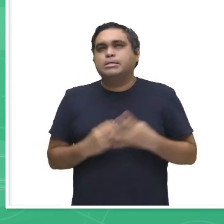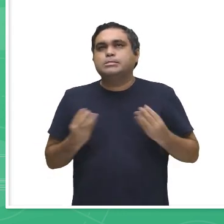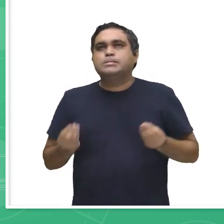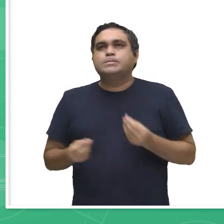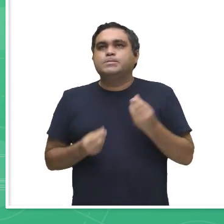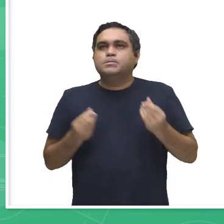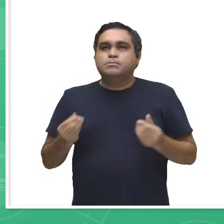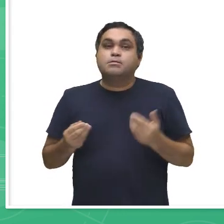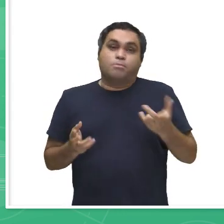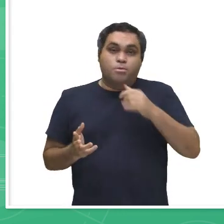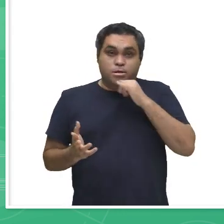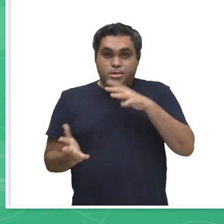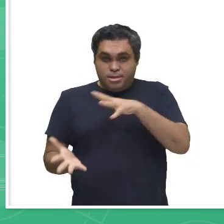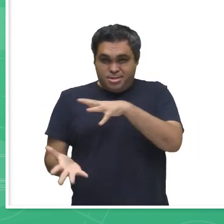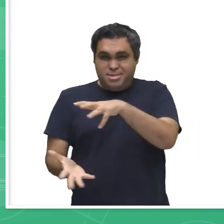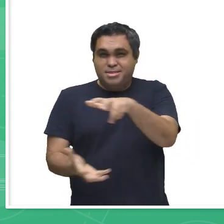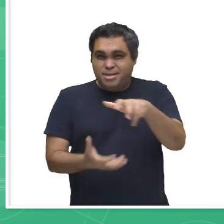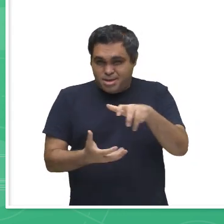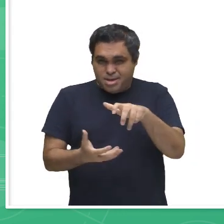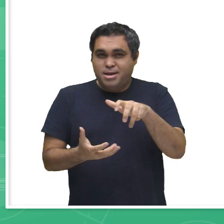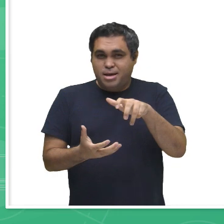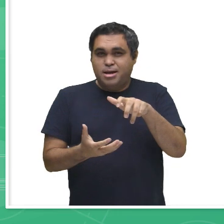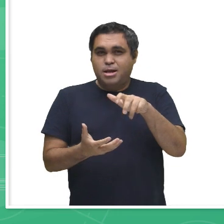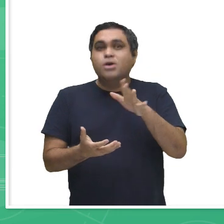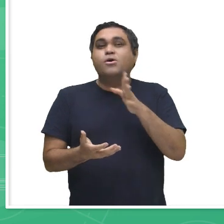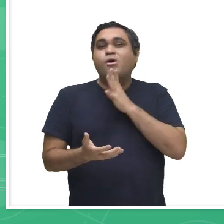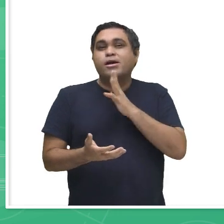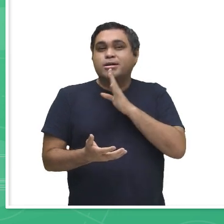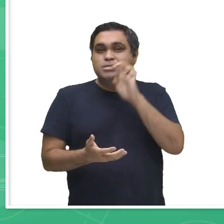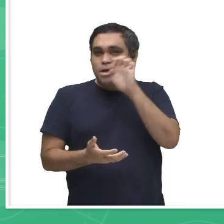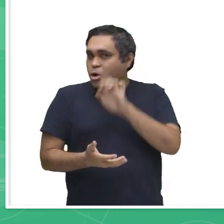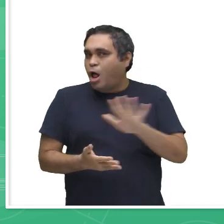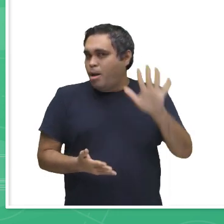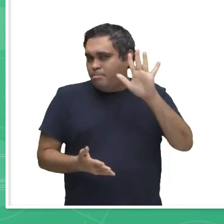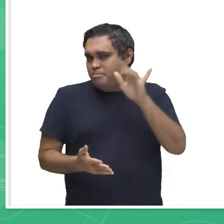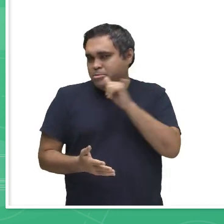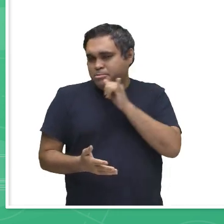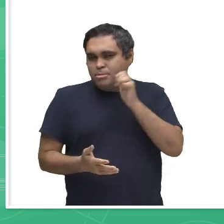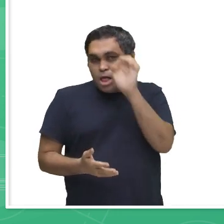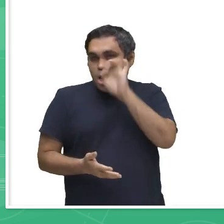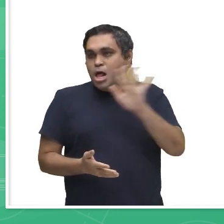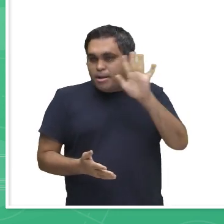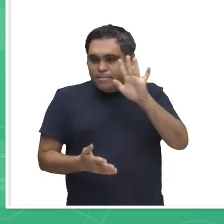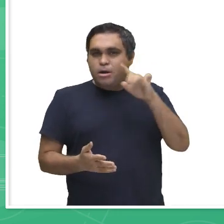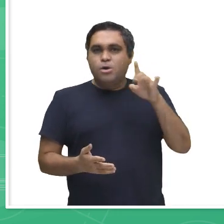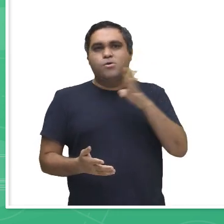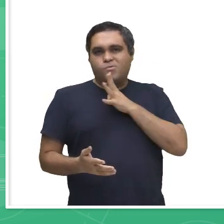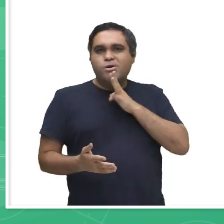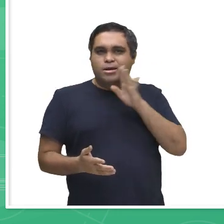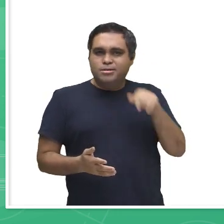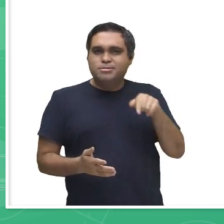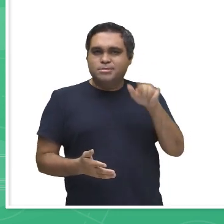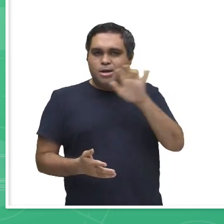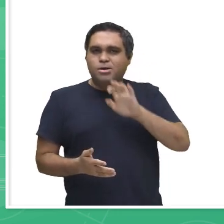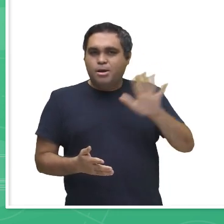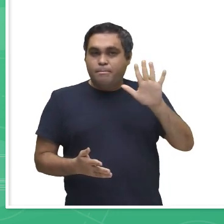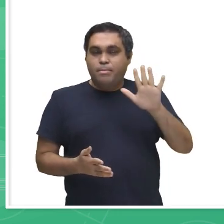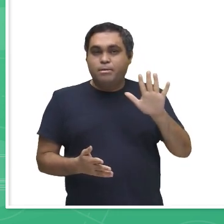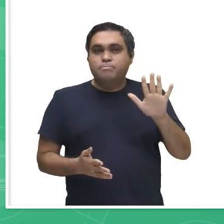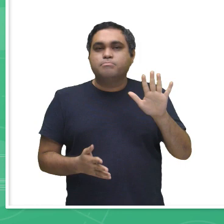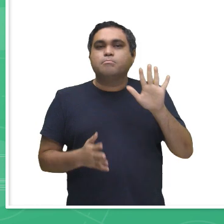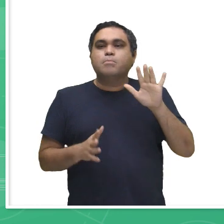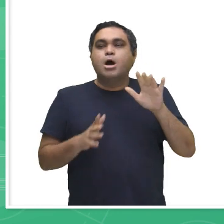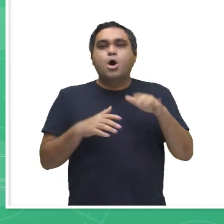a terra que nós conhecemos é essa aqui, né? Essa é a terra que nós conhecemos, tá? E não